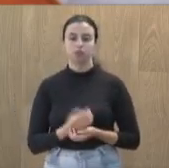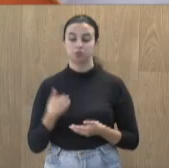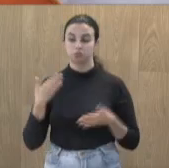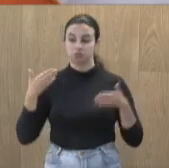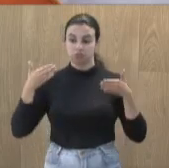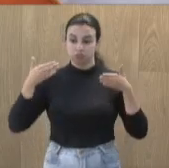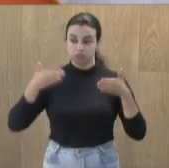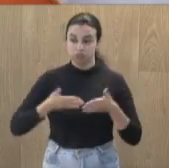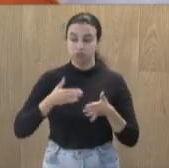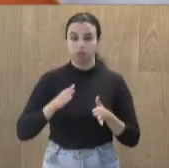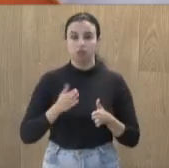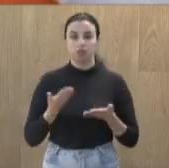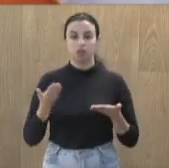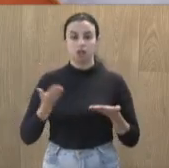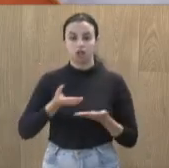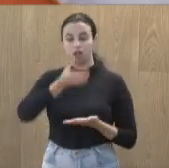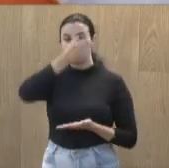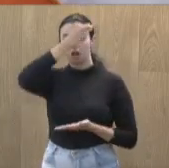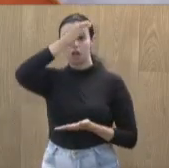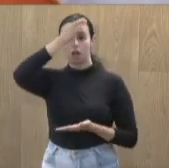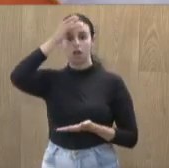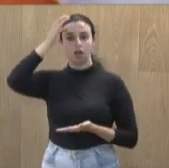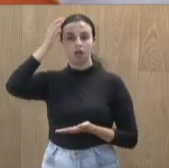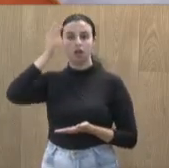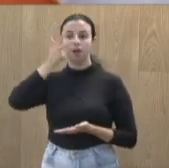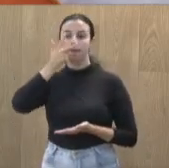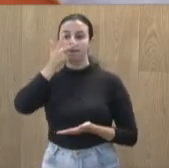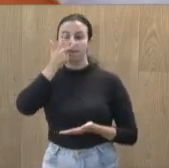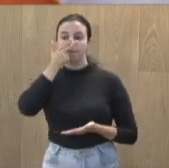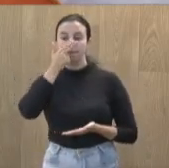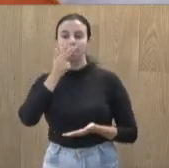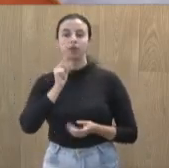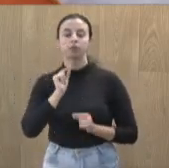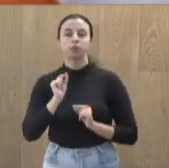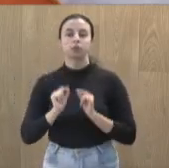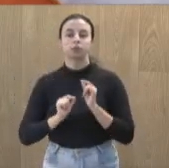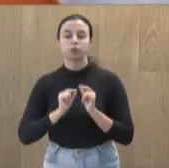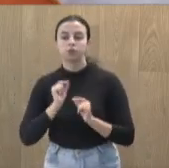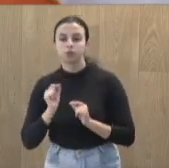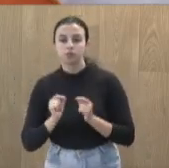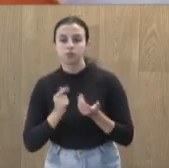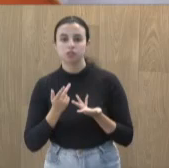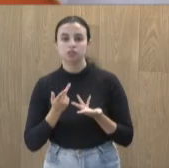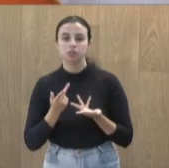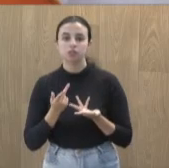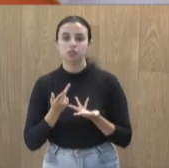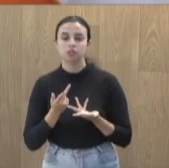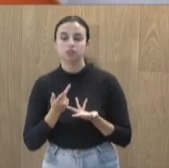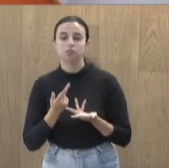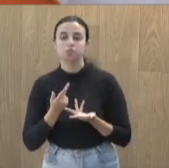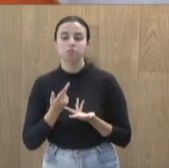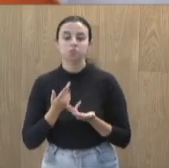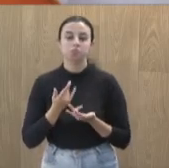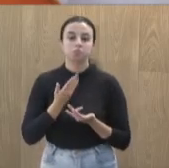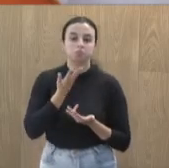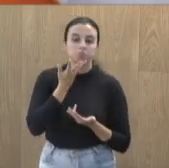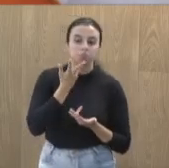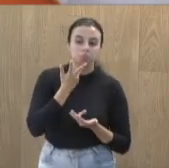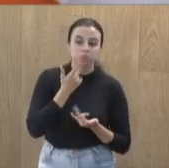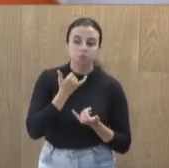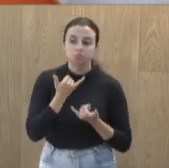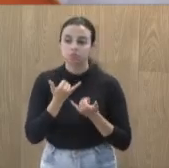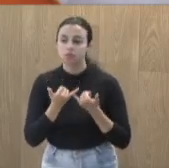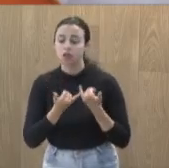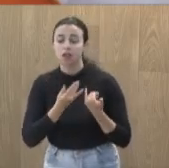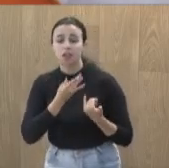aqui, essa casa parece que estava um passarinho molhado na mão de menino. Estava